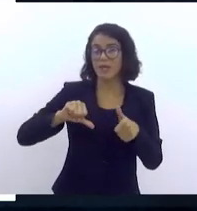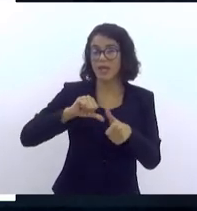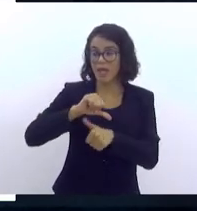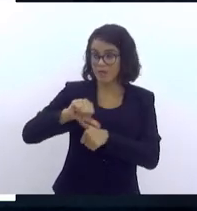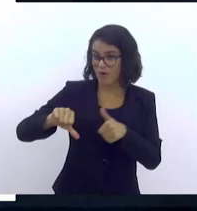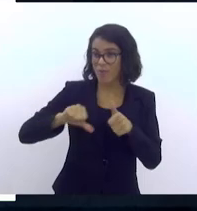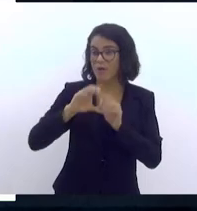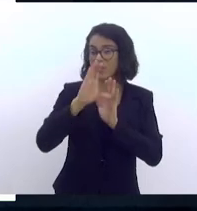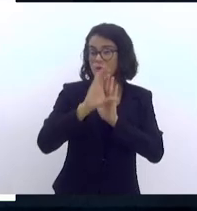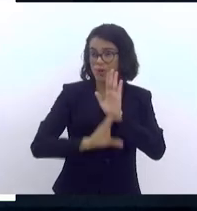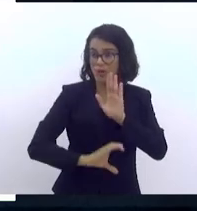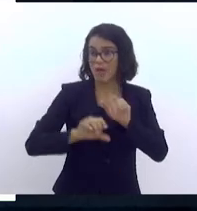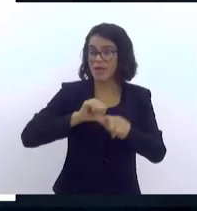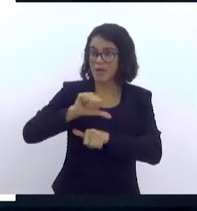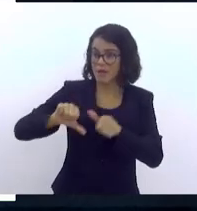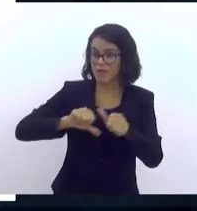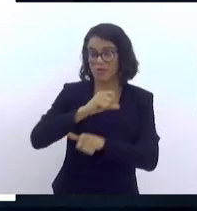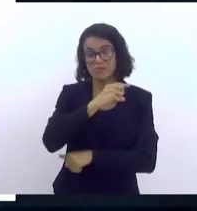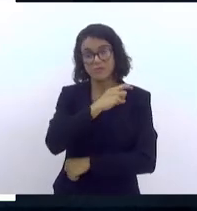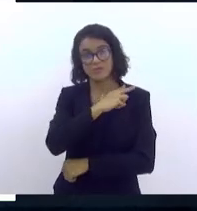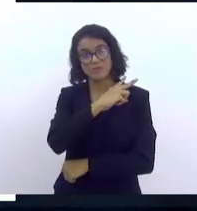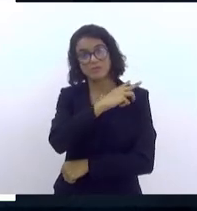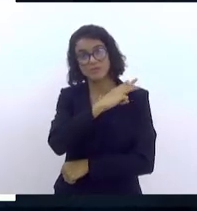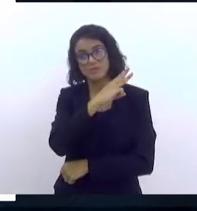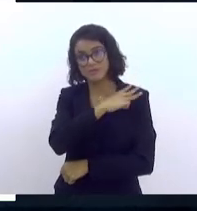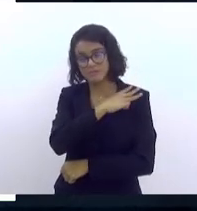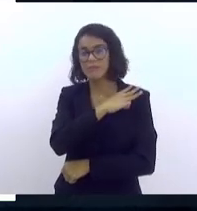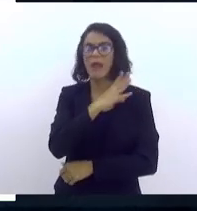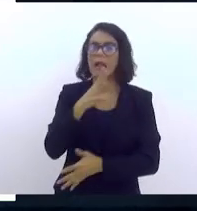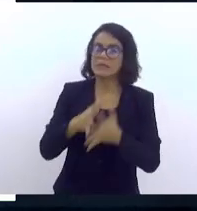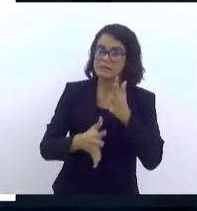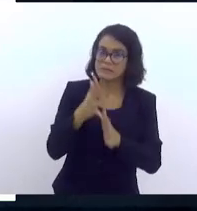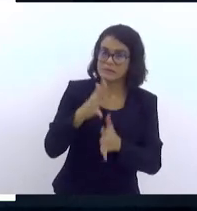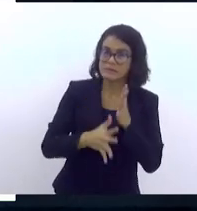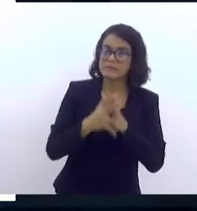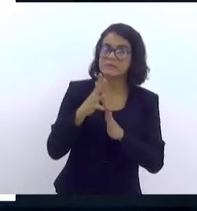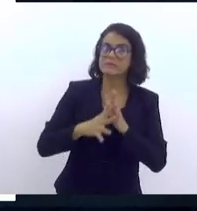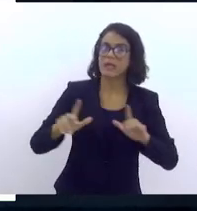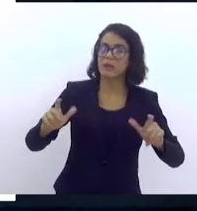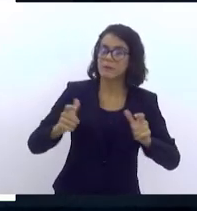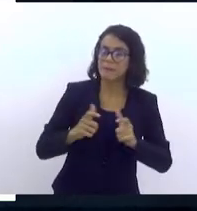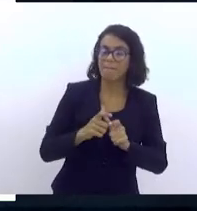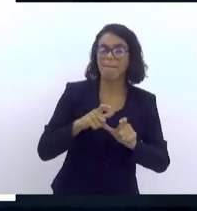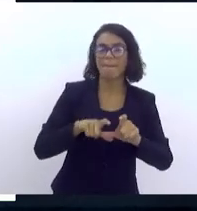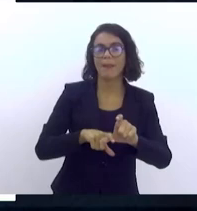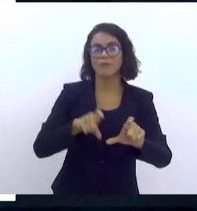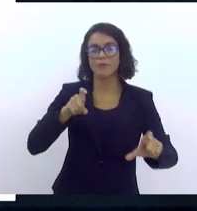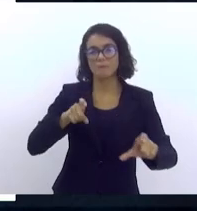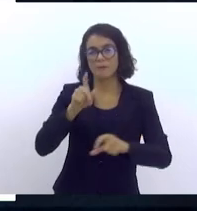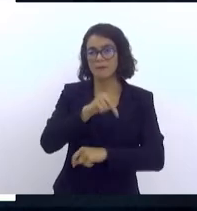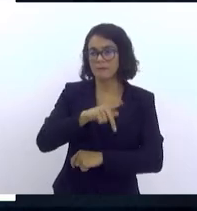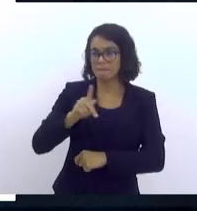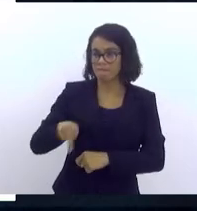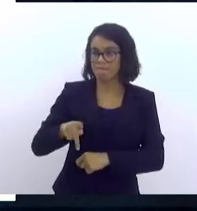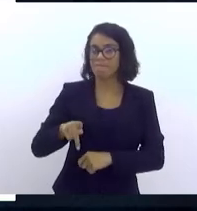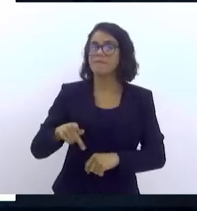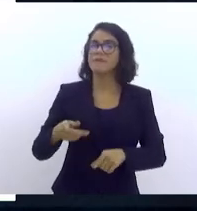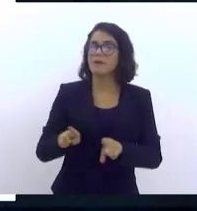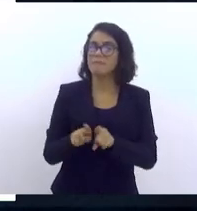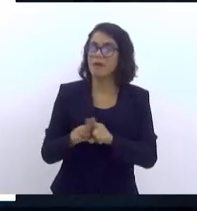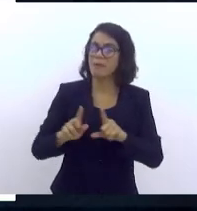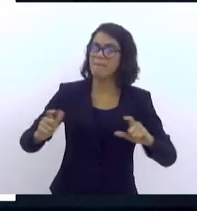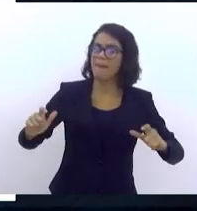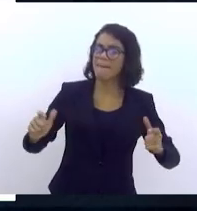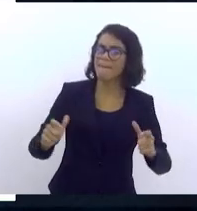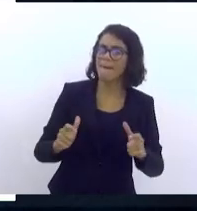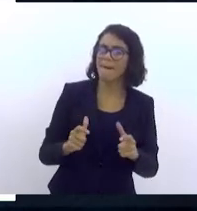curricular e a reforma do ensino médio elas implicam redução da autonomia dos professores um esvaziamento da